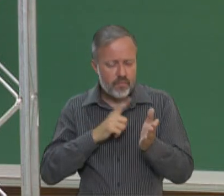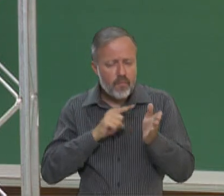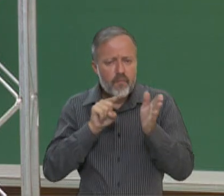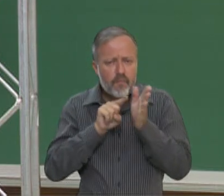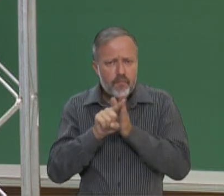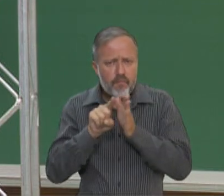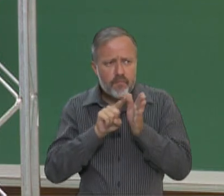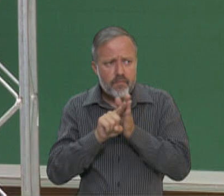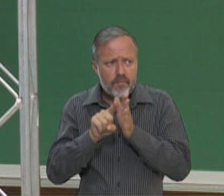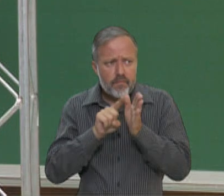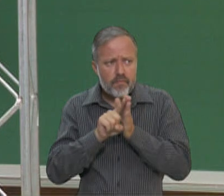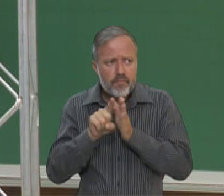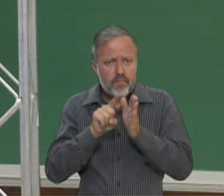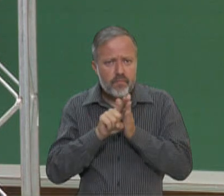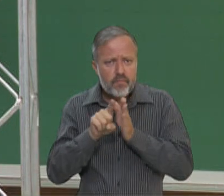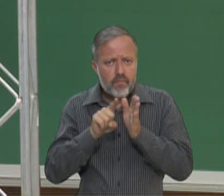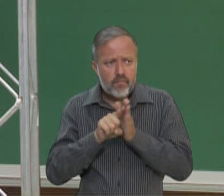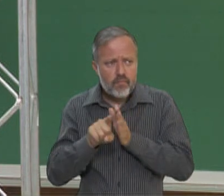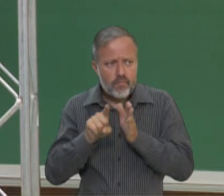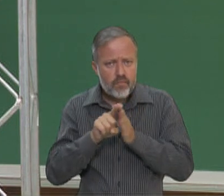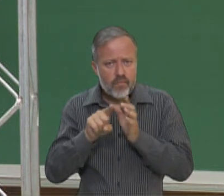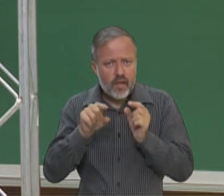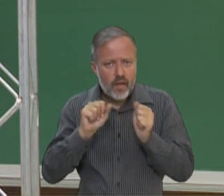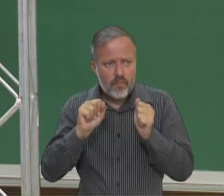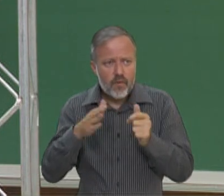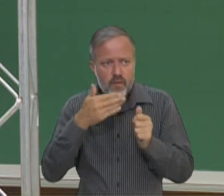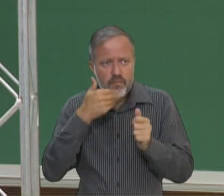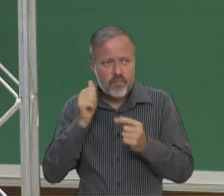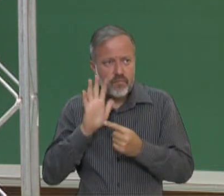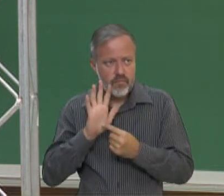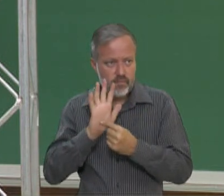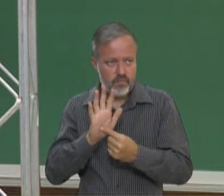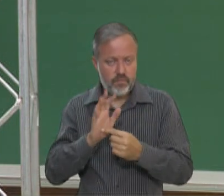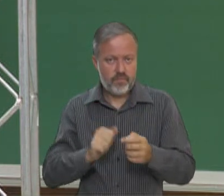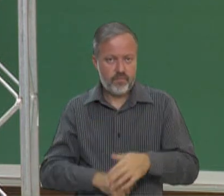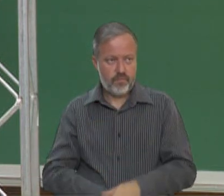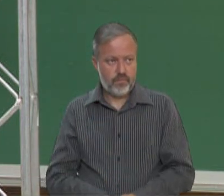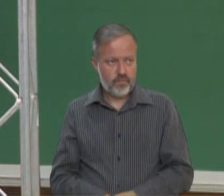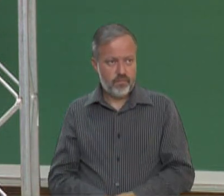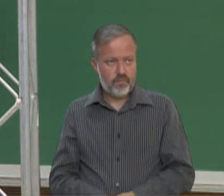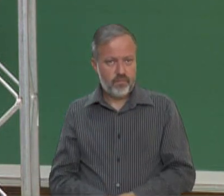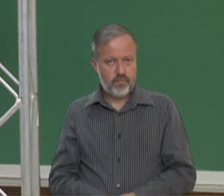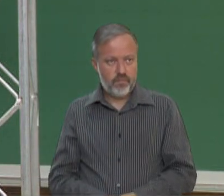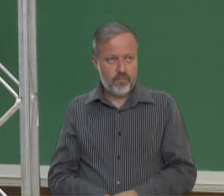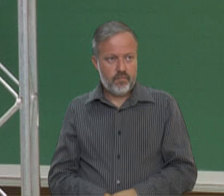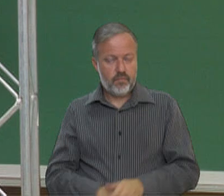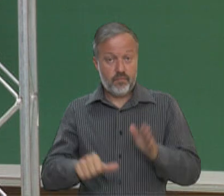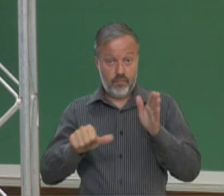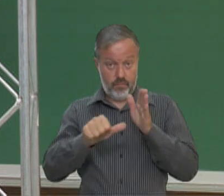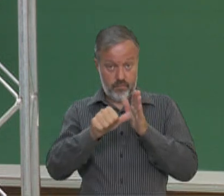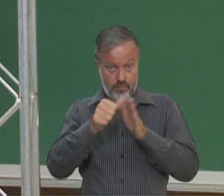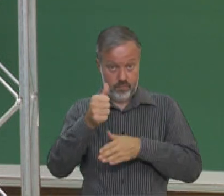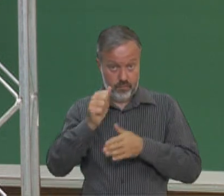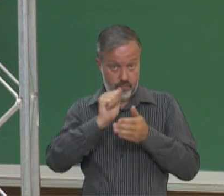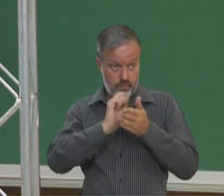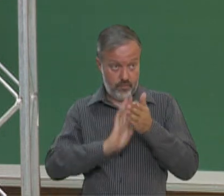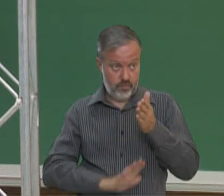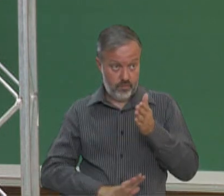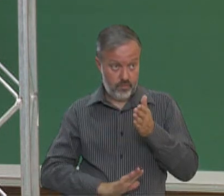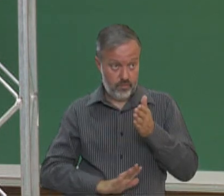vão determinando cada vez mais essa informação. Aqui nós temos a primeira atividade